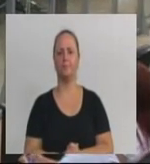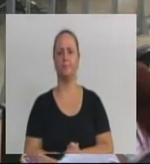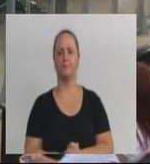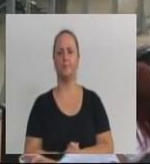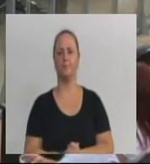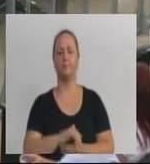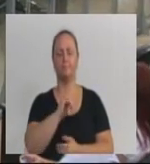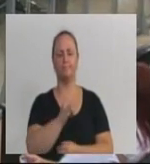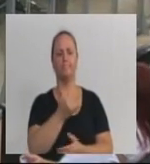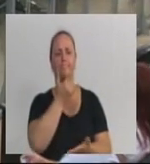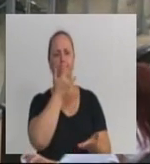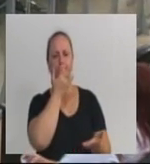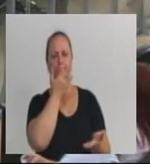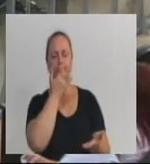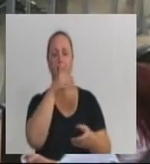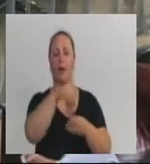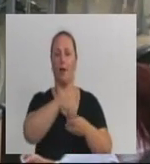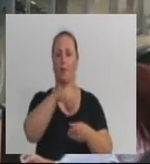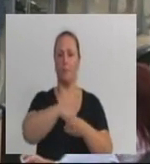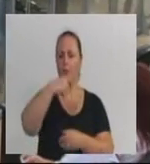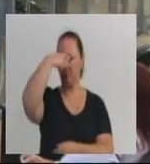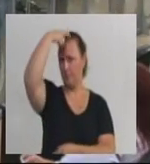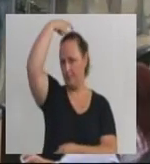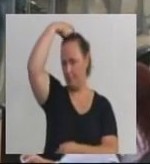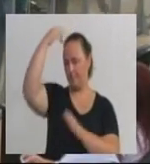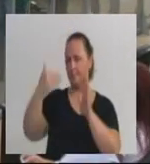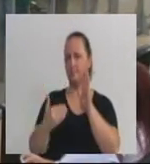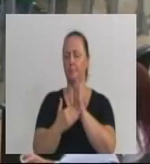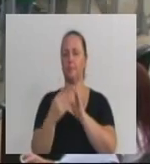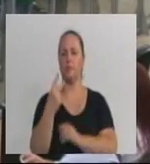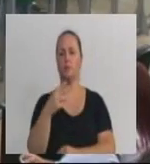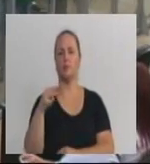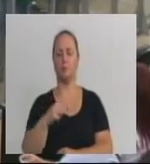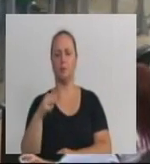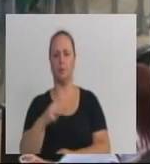Justificativa de voto, vereador Adriano Pereira, pelo tempo de até 2 minutos.